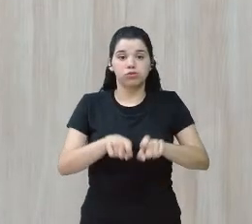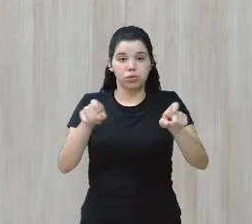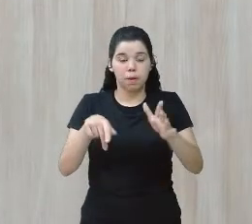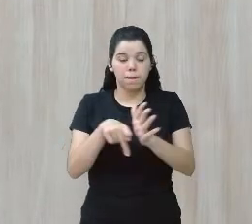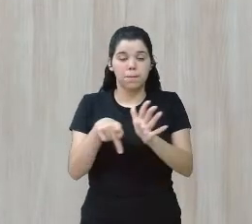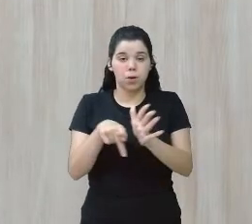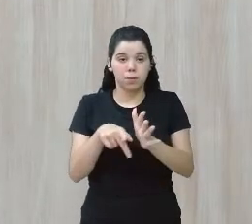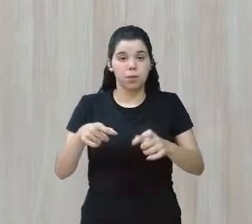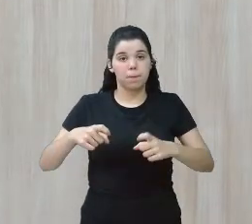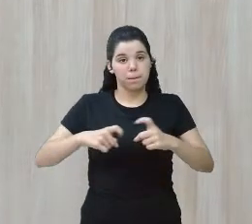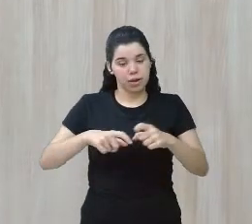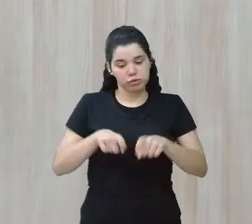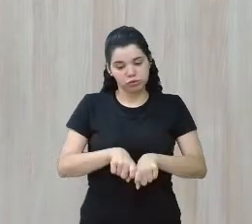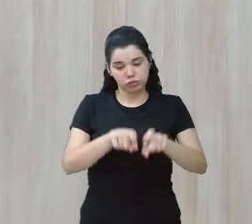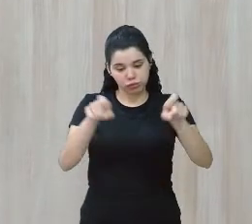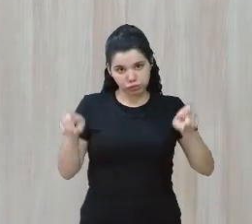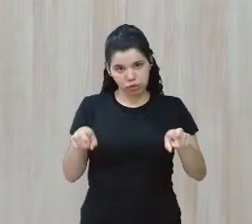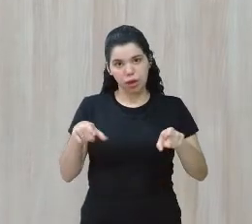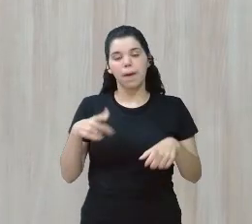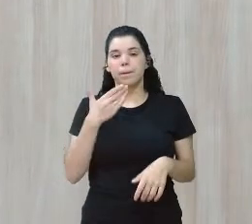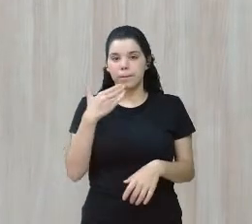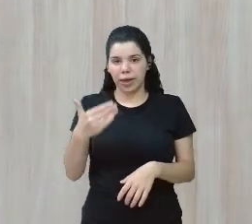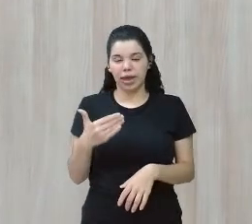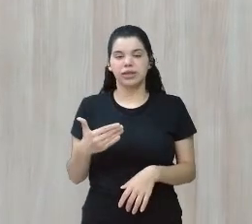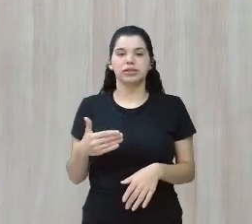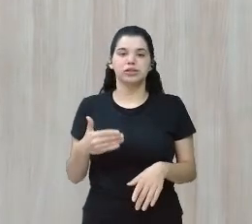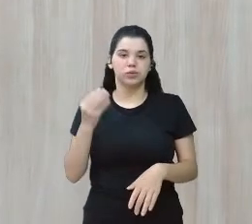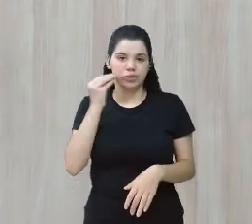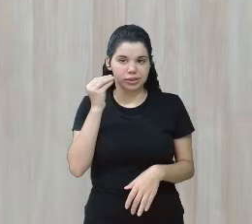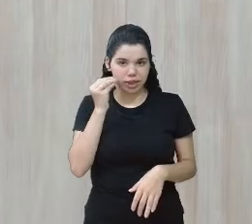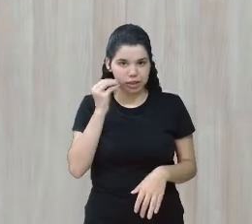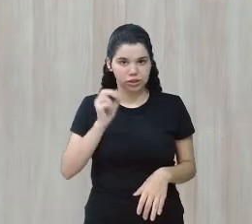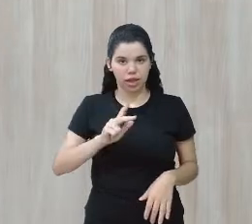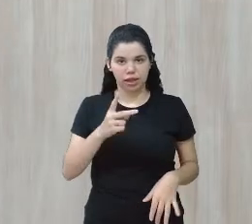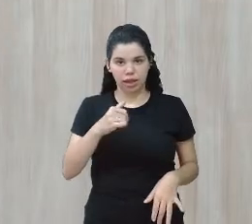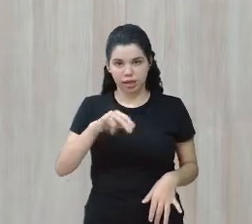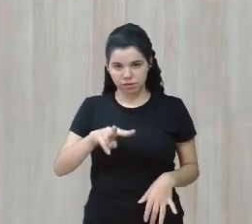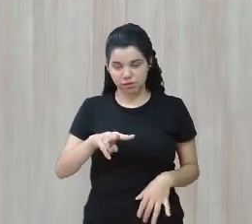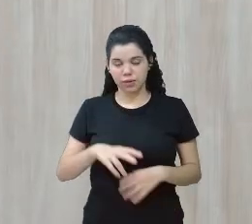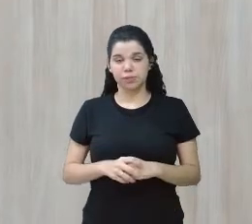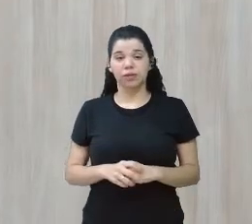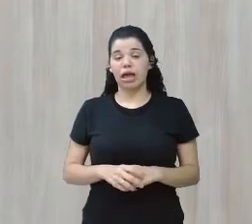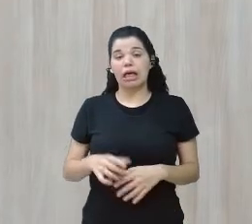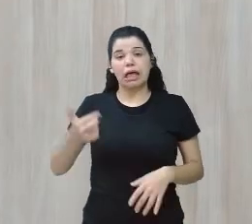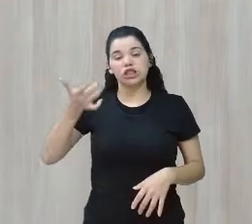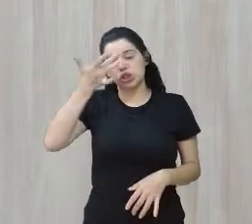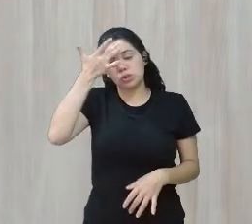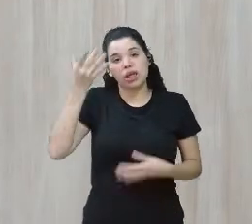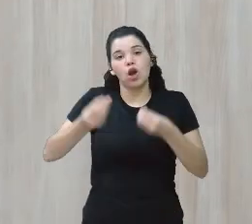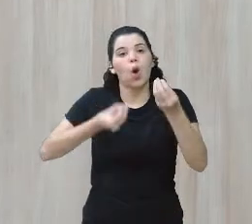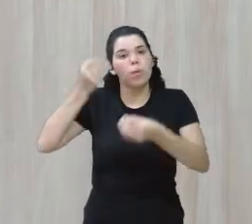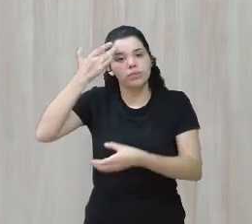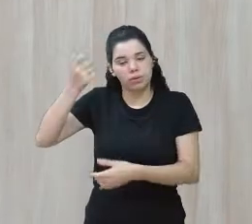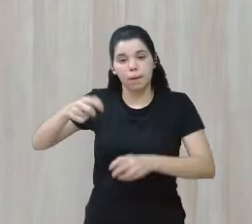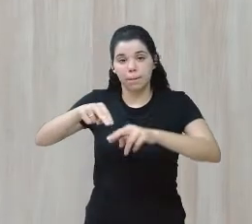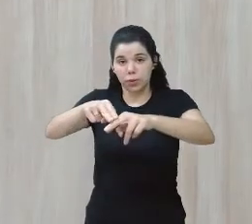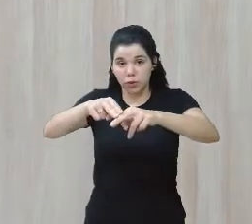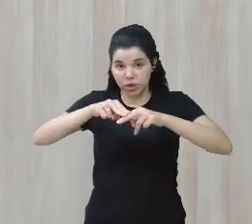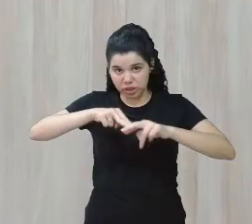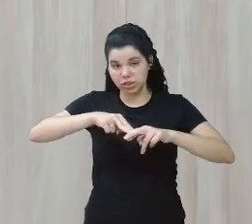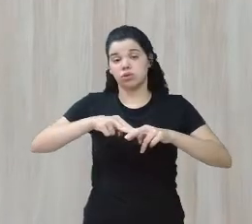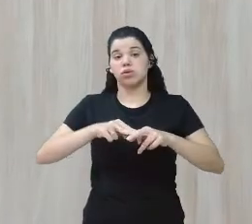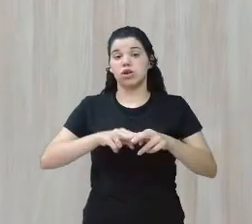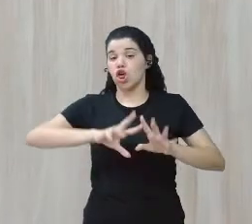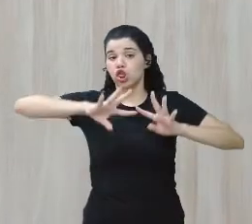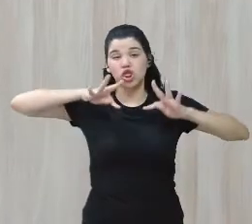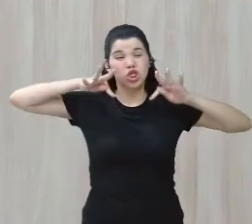de HIV. E é aquilo que eu disse a vocês, não está escrito na testa da gente quem tem e quem não tem. Então, toda gestante é um dos